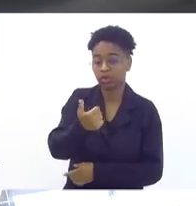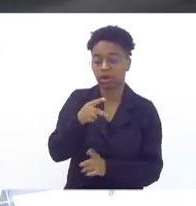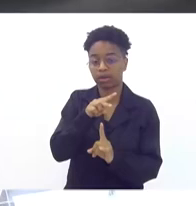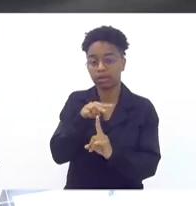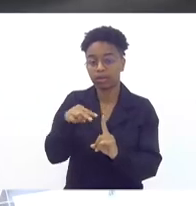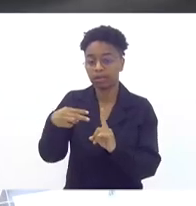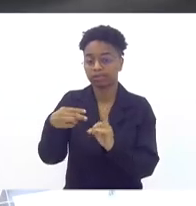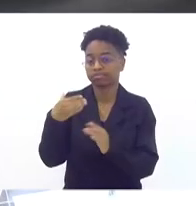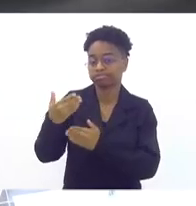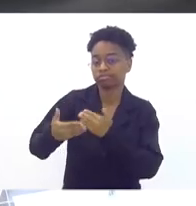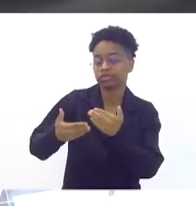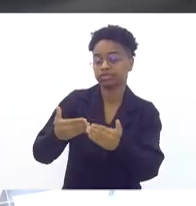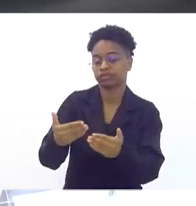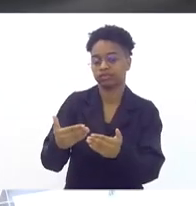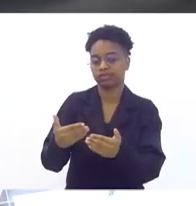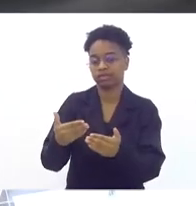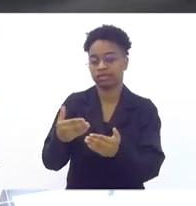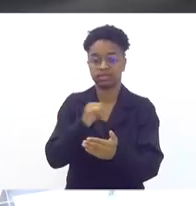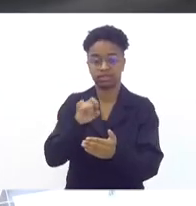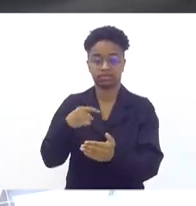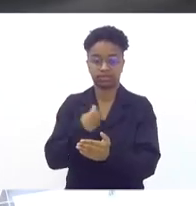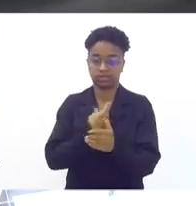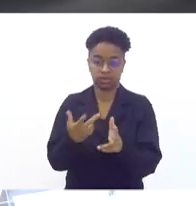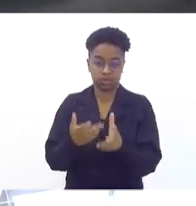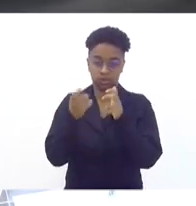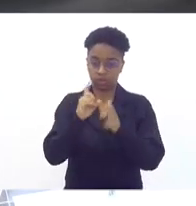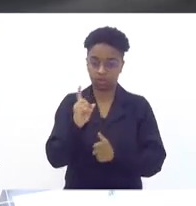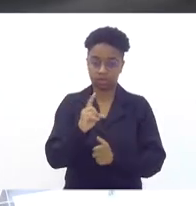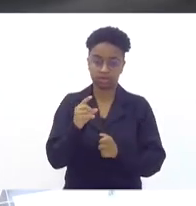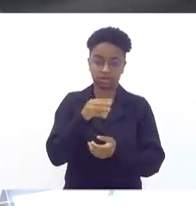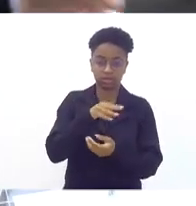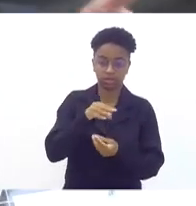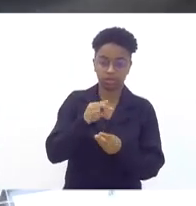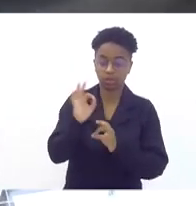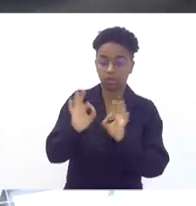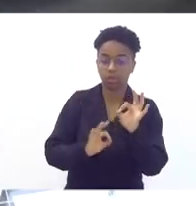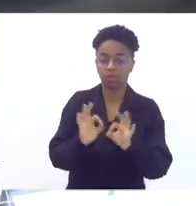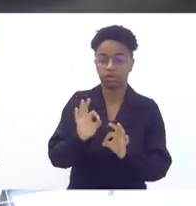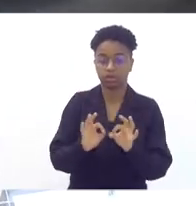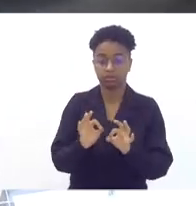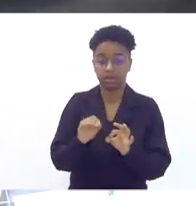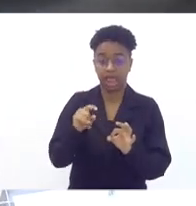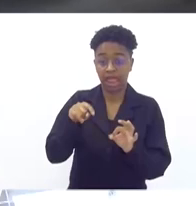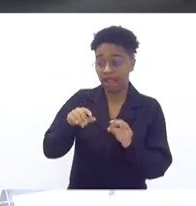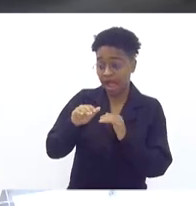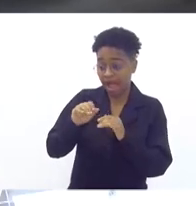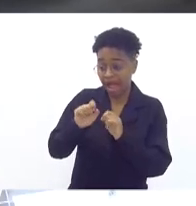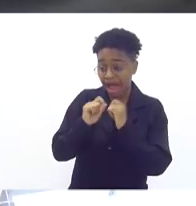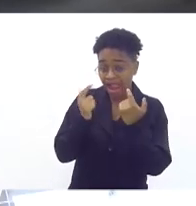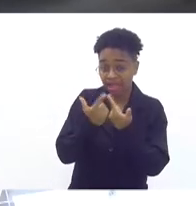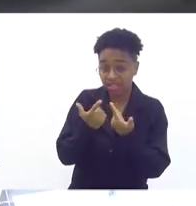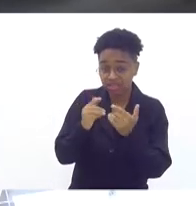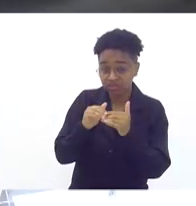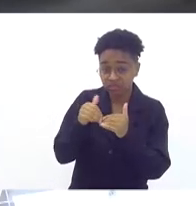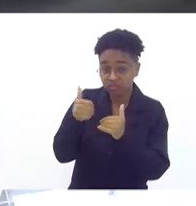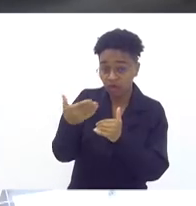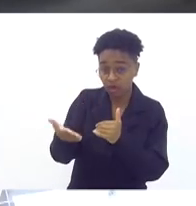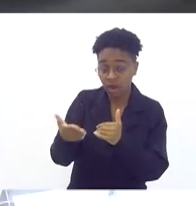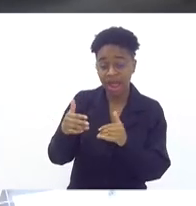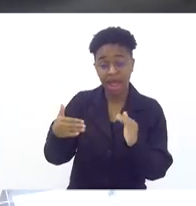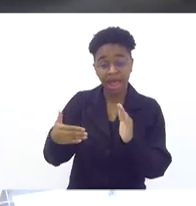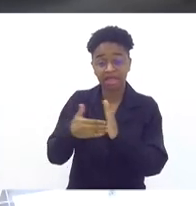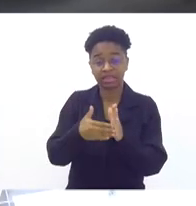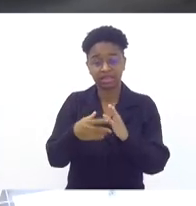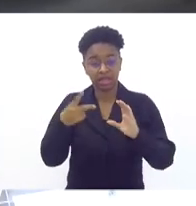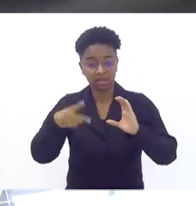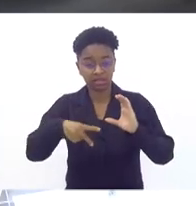do desenvolvimento sem olharmos por ordenamento basta andar que sair daqui da alerj até a câmara